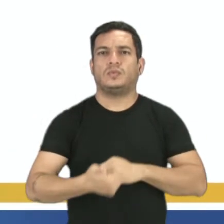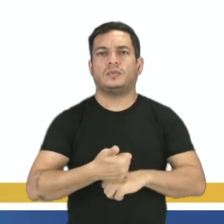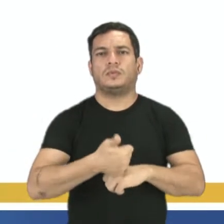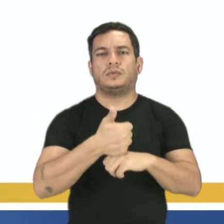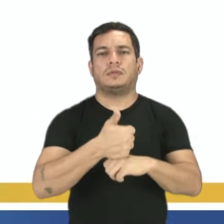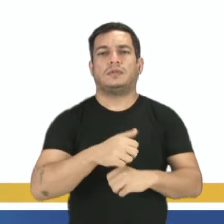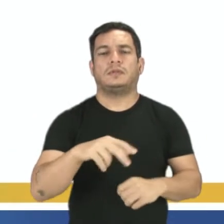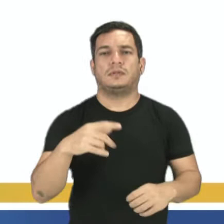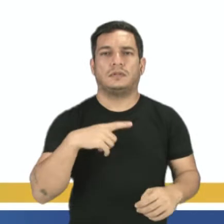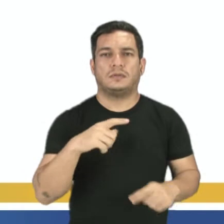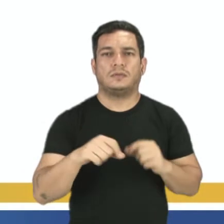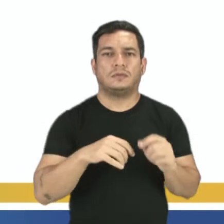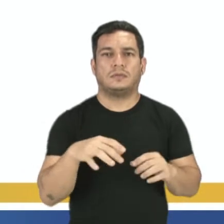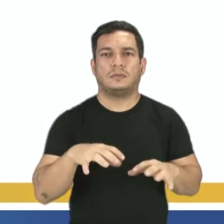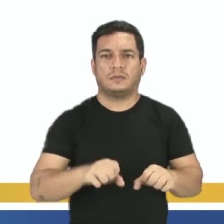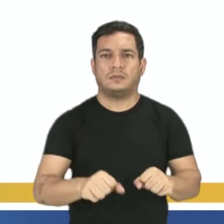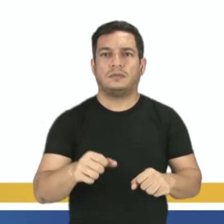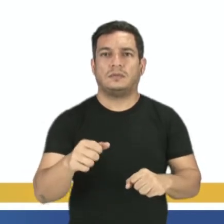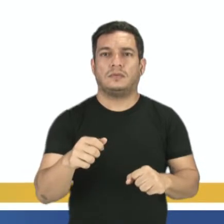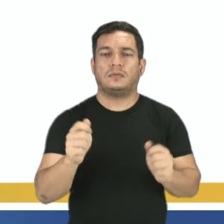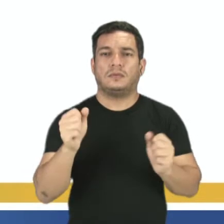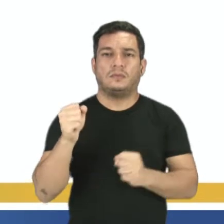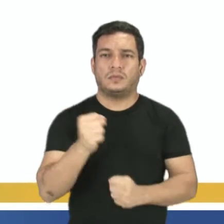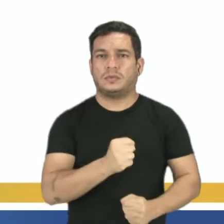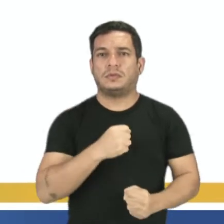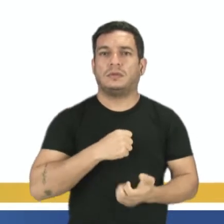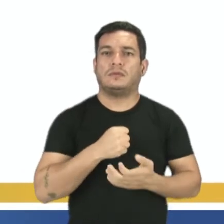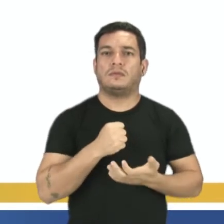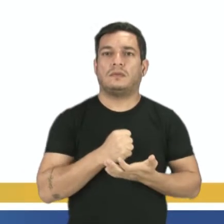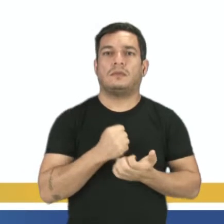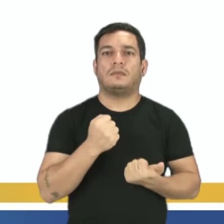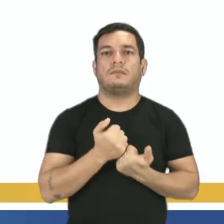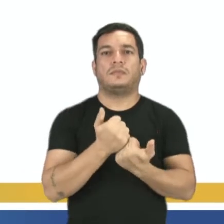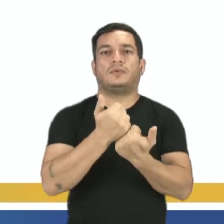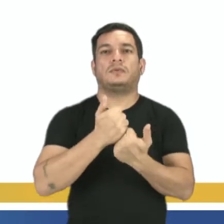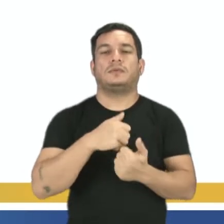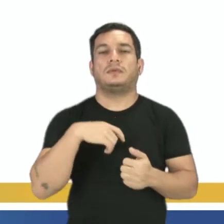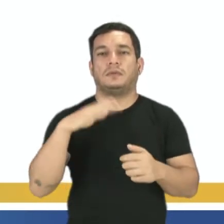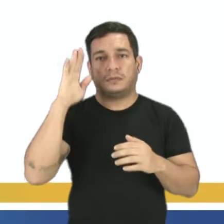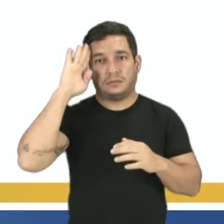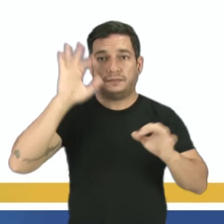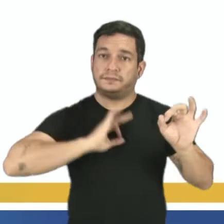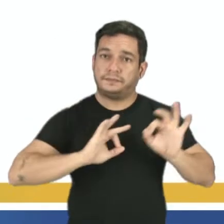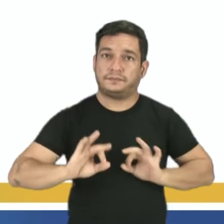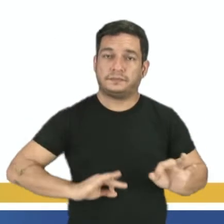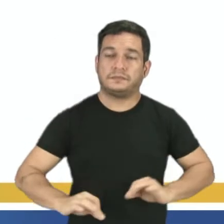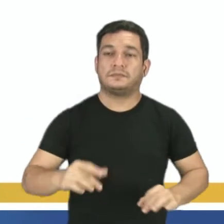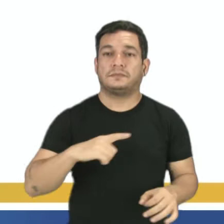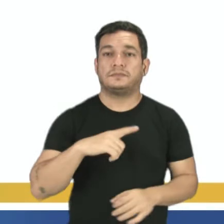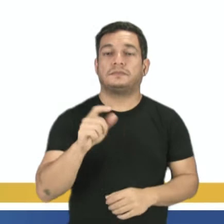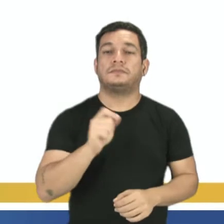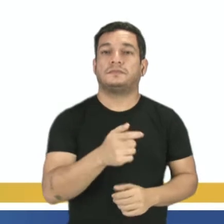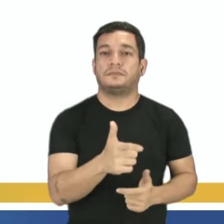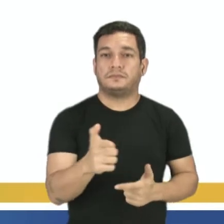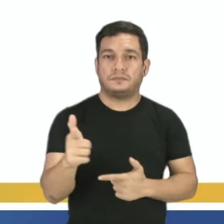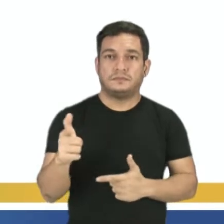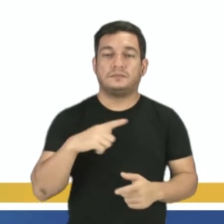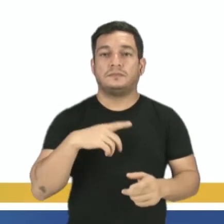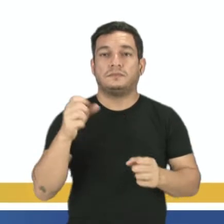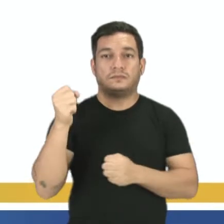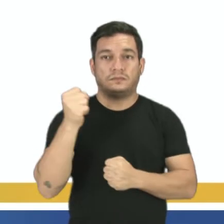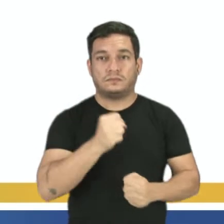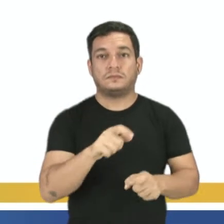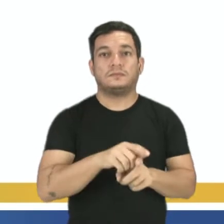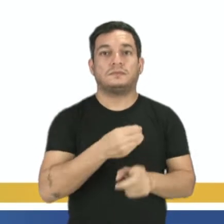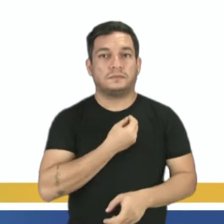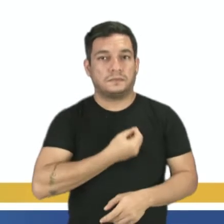líder que assume o poder, ele tem o apoio das Forças Armadas, ou seja, quem tem a arma, né, tem o poder da